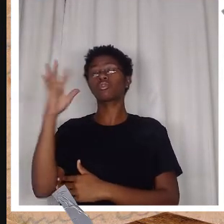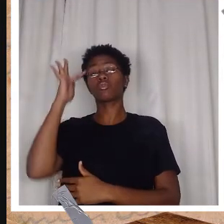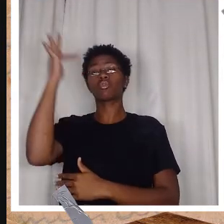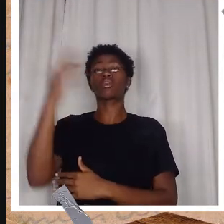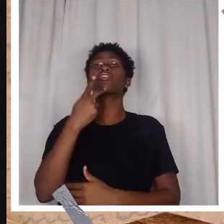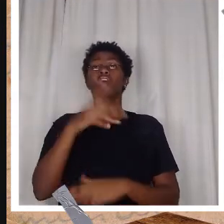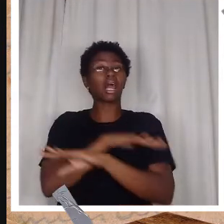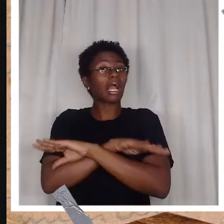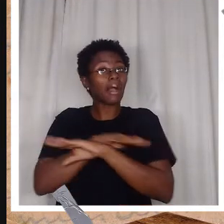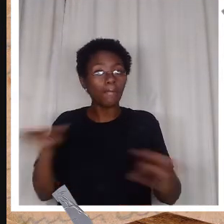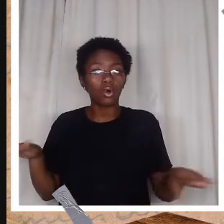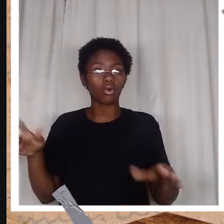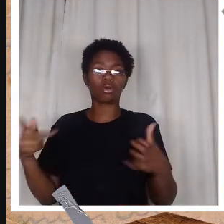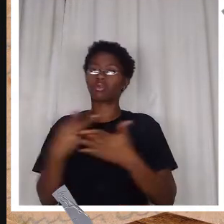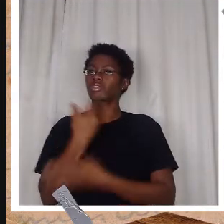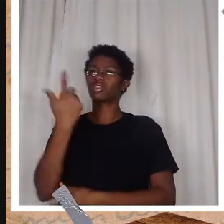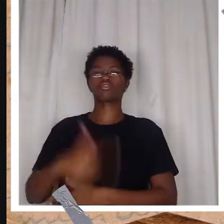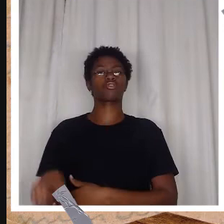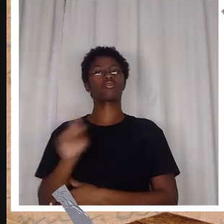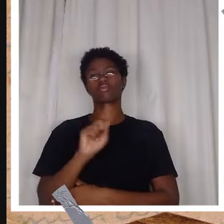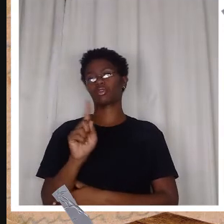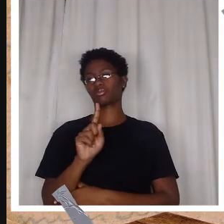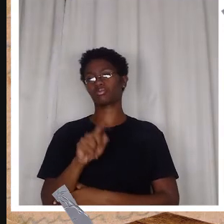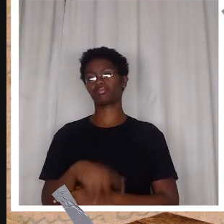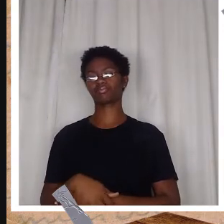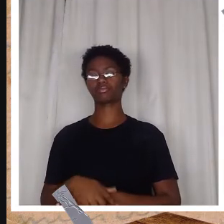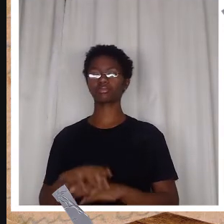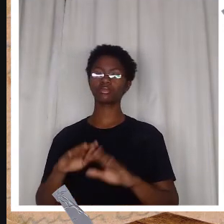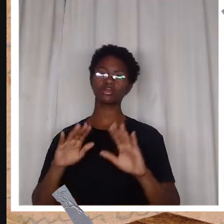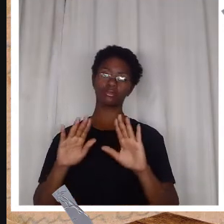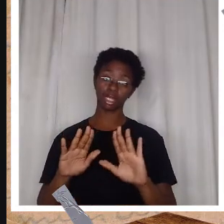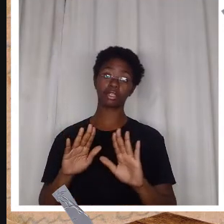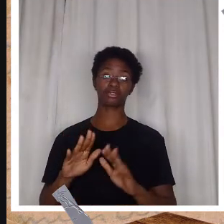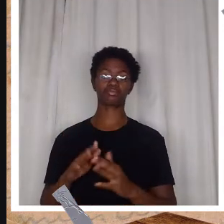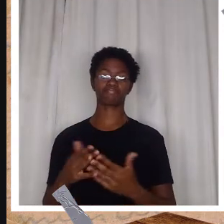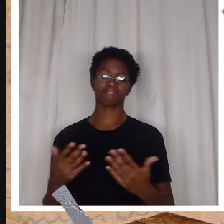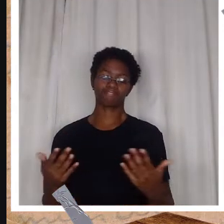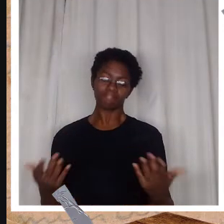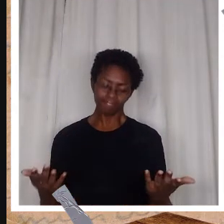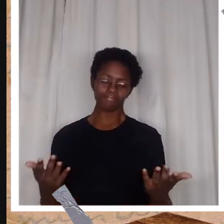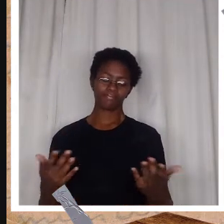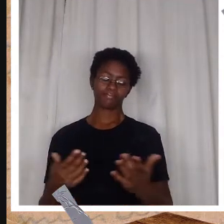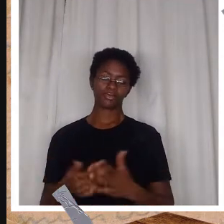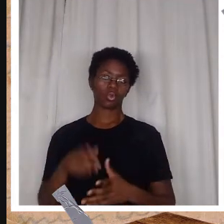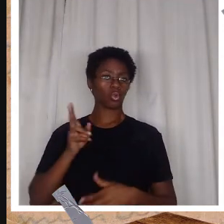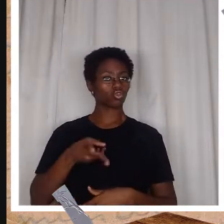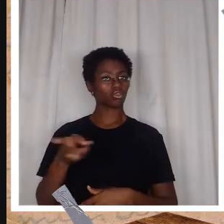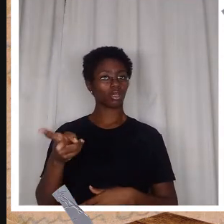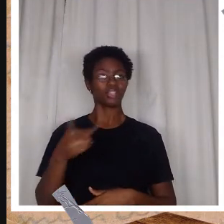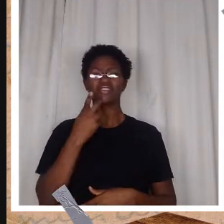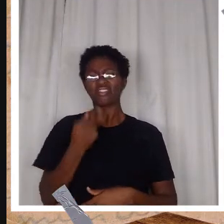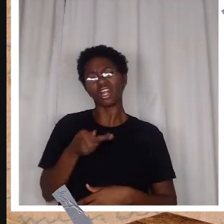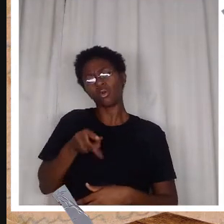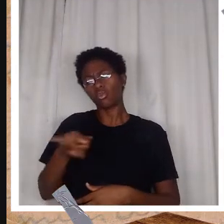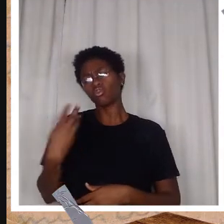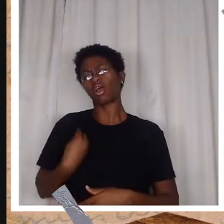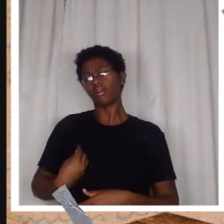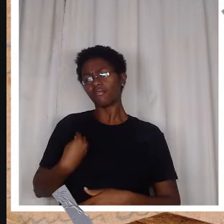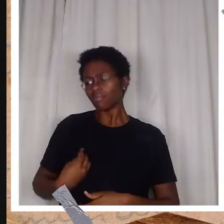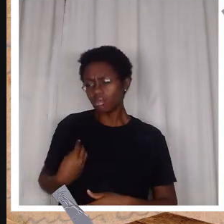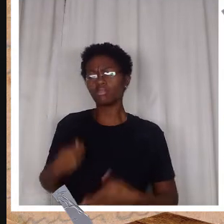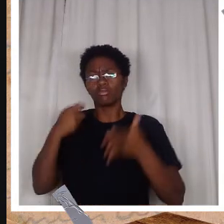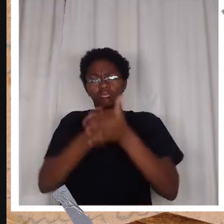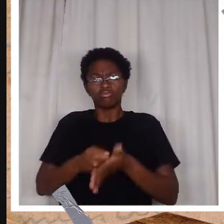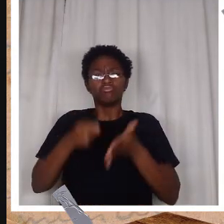Bom, vamos a mais uma, né, gente? Precisamos. Quando a gente fala que vai seguir em frente, que a gente